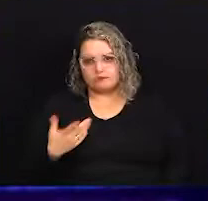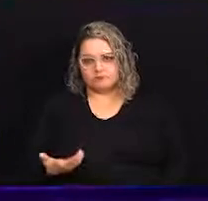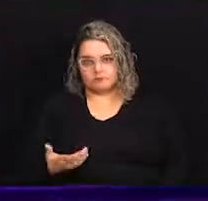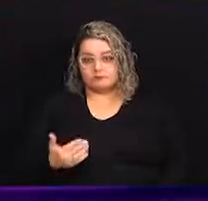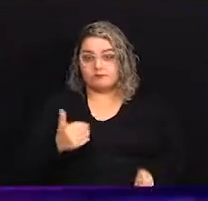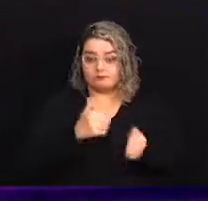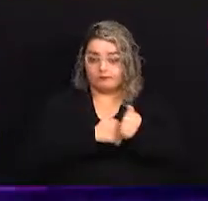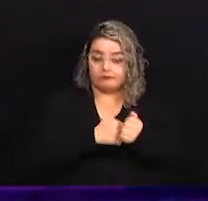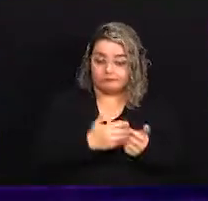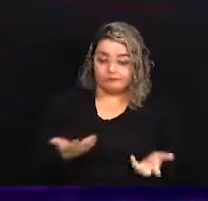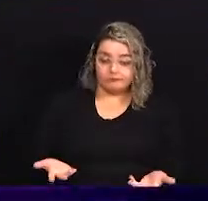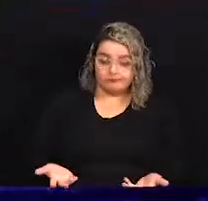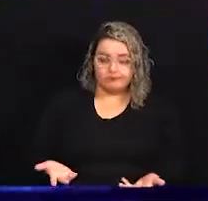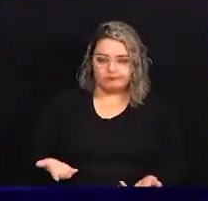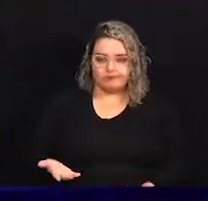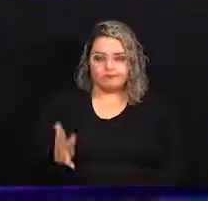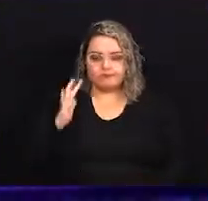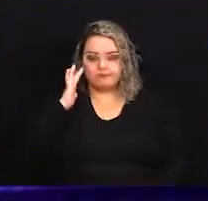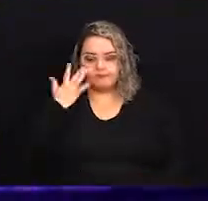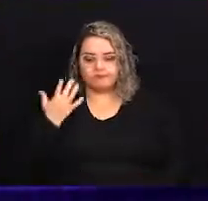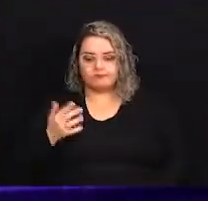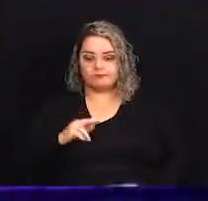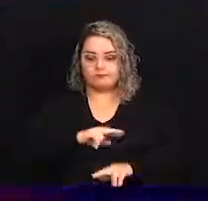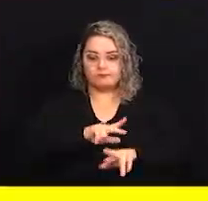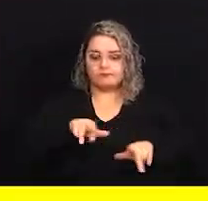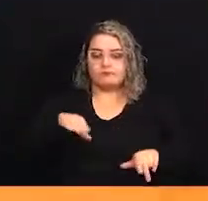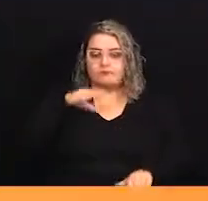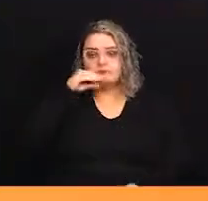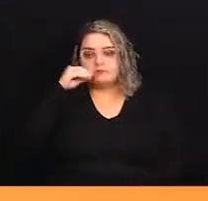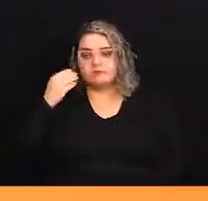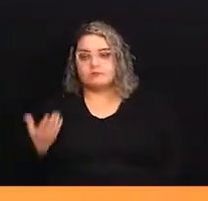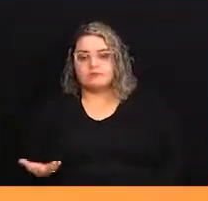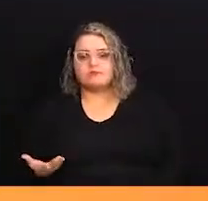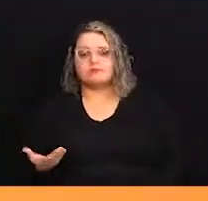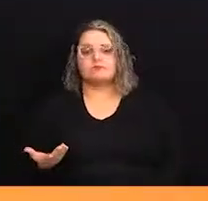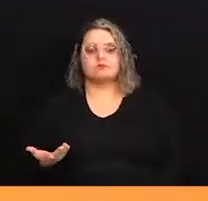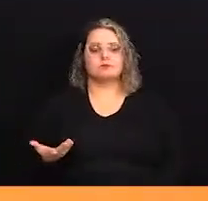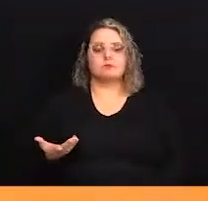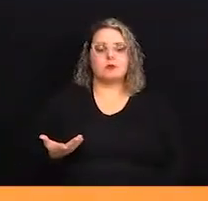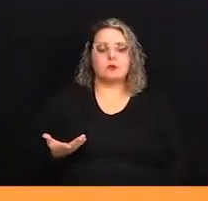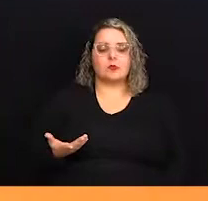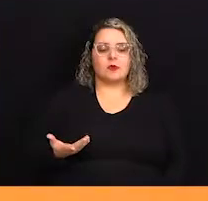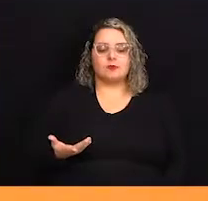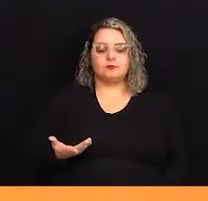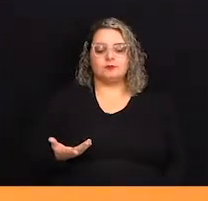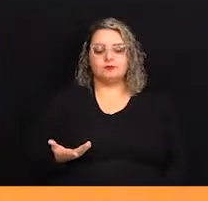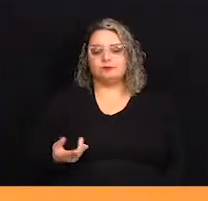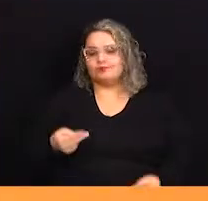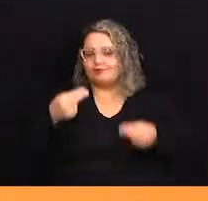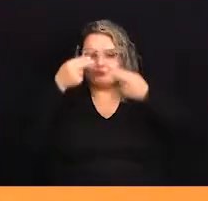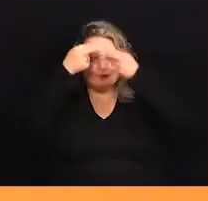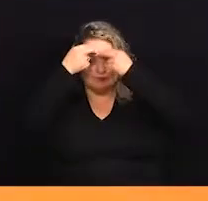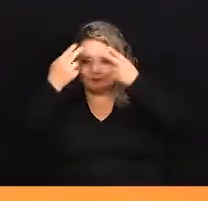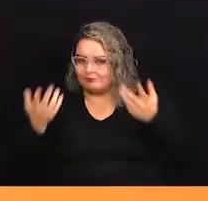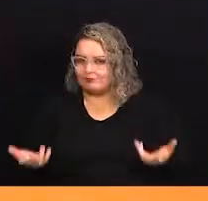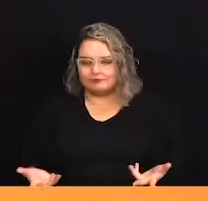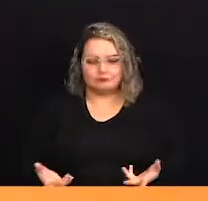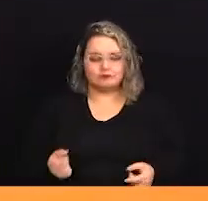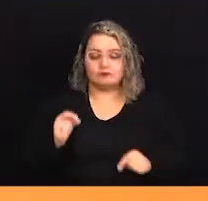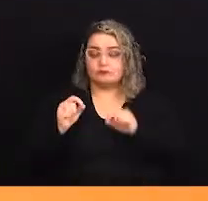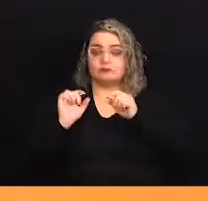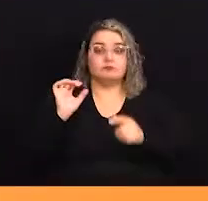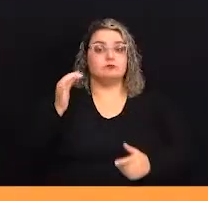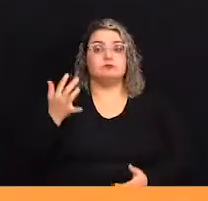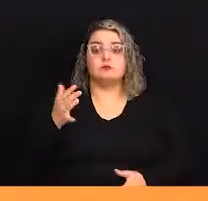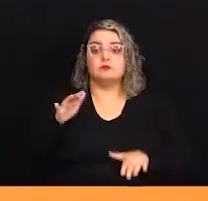que é o negócio, entendeu? Eu acho que hoje em dia tem muito adolescente medicado, tem muito adolescente traumatizado demais com